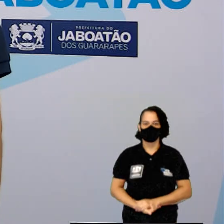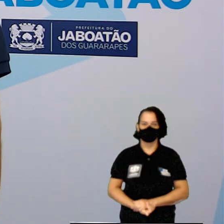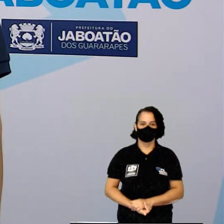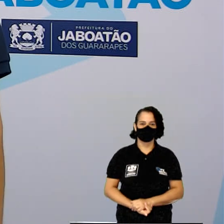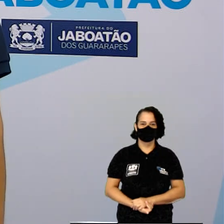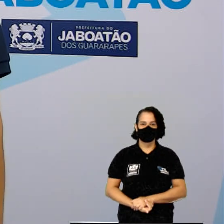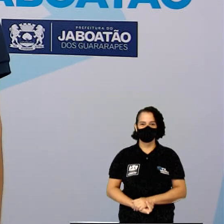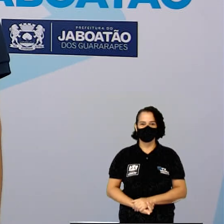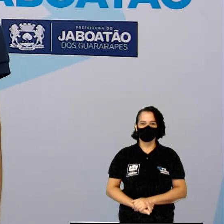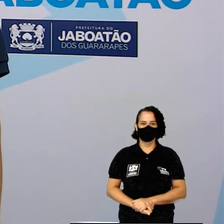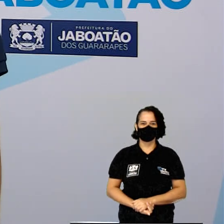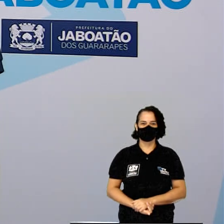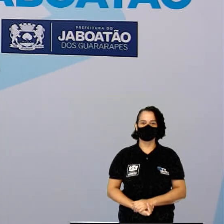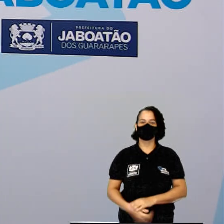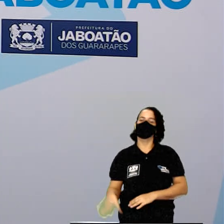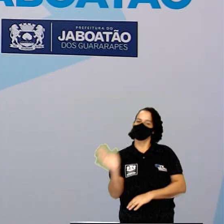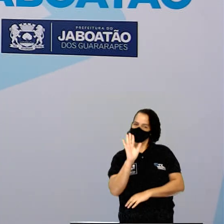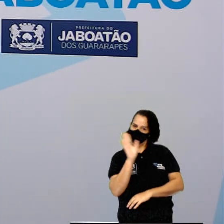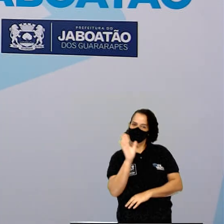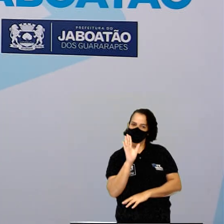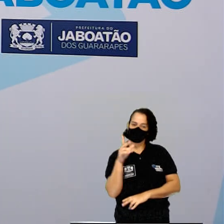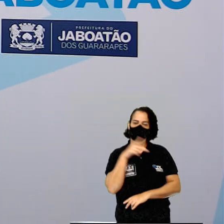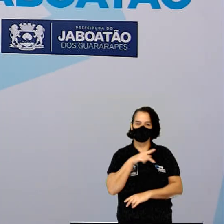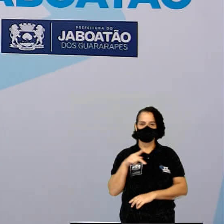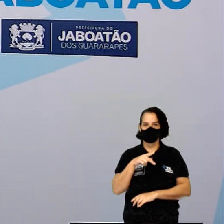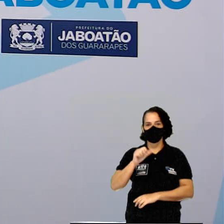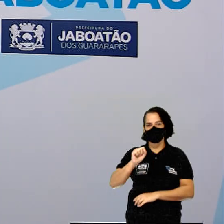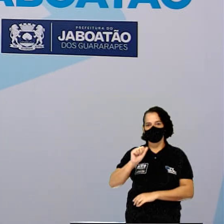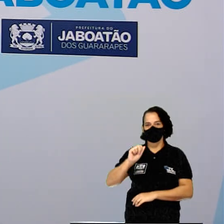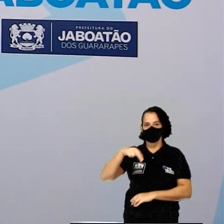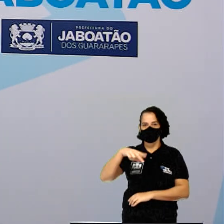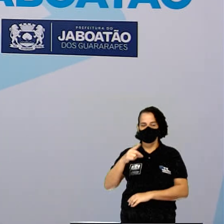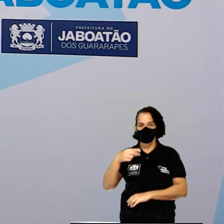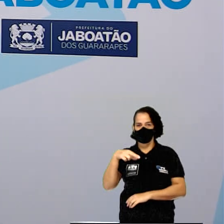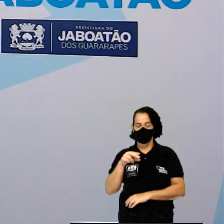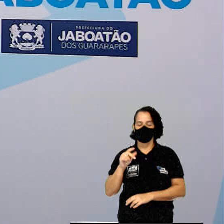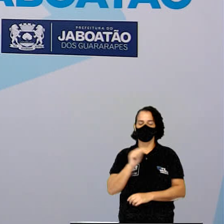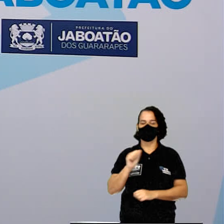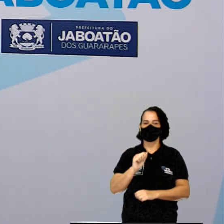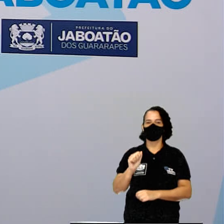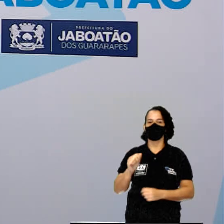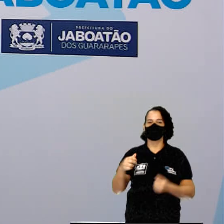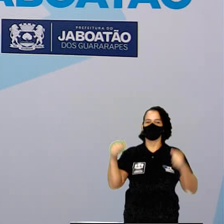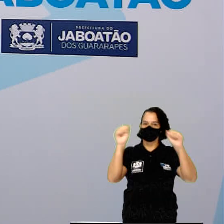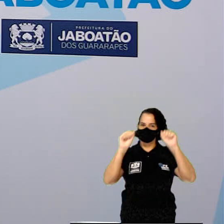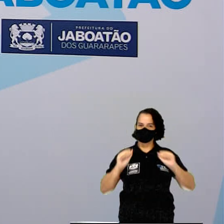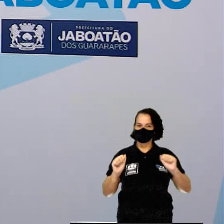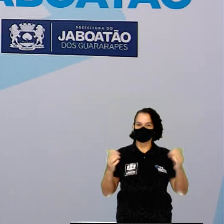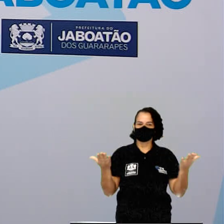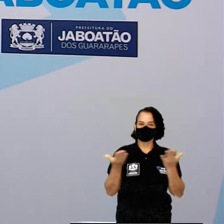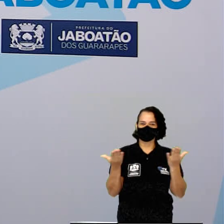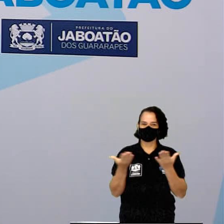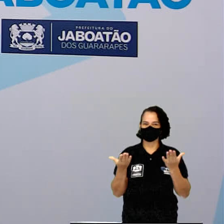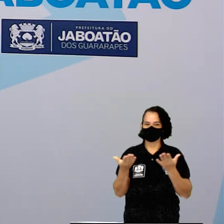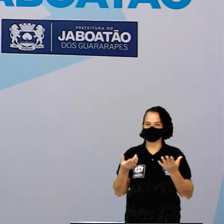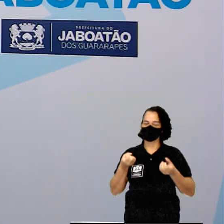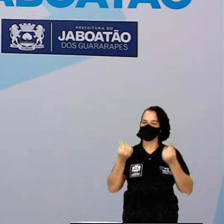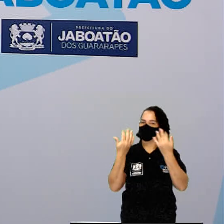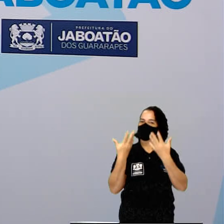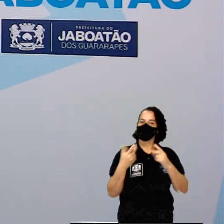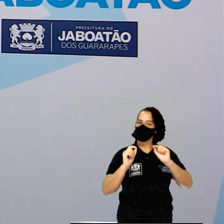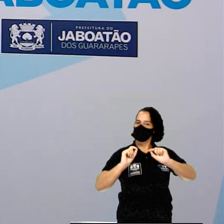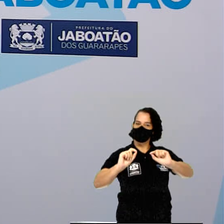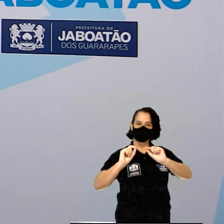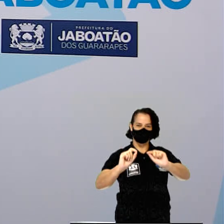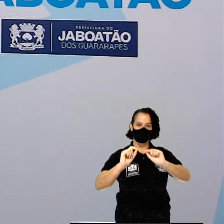G1 o Olá eu sou o professor Sandro guerra professor de arte E hoje nós vamos falar sobre uma